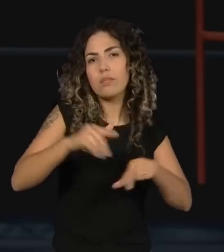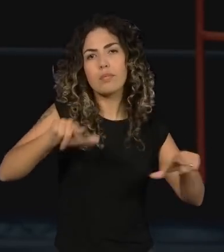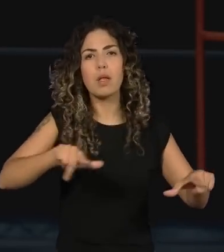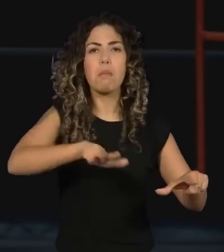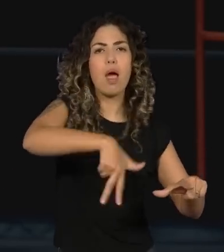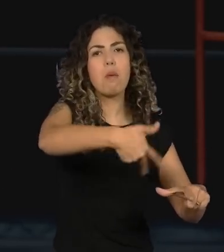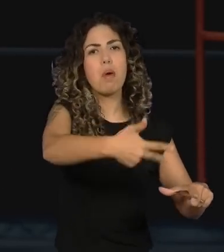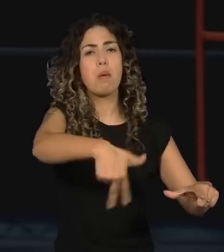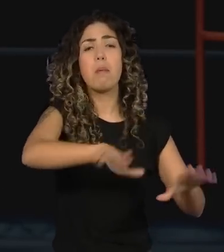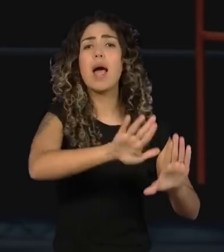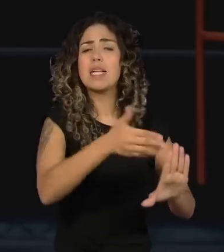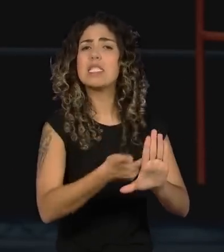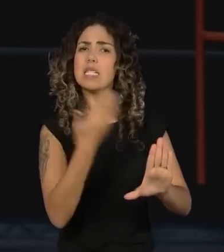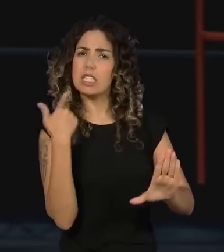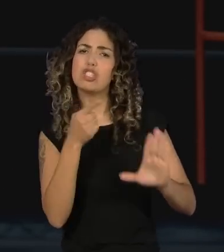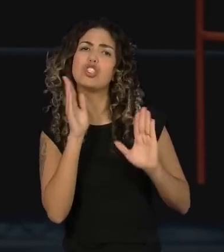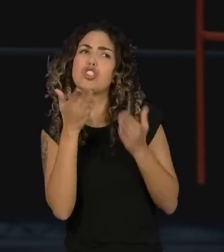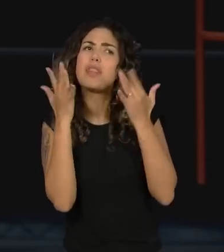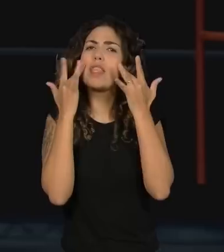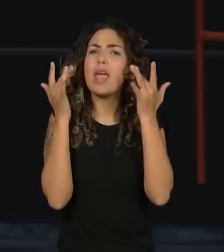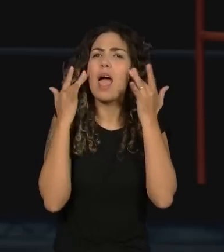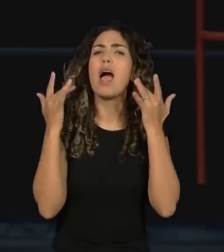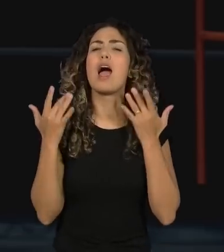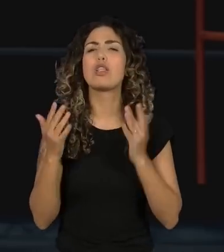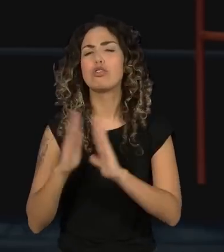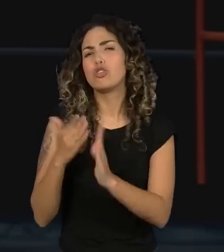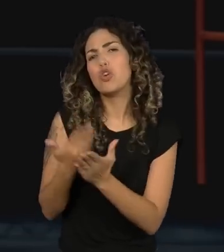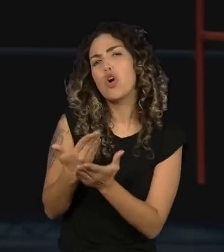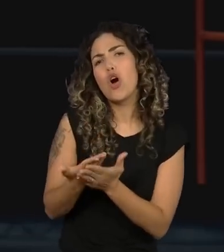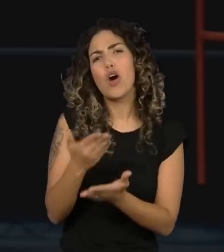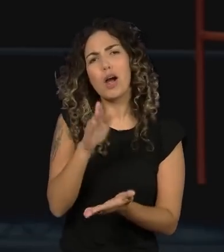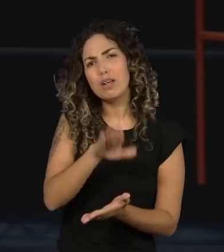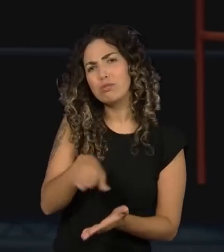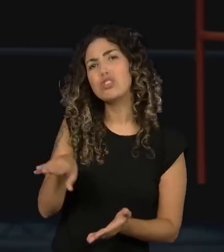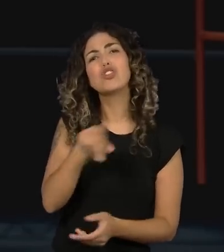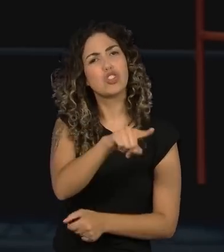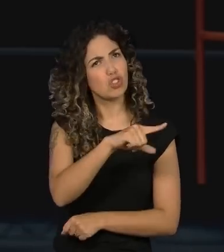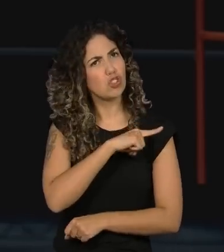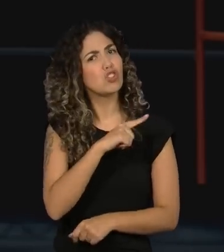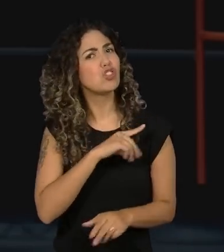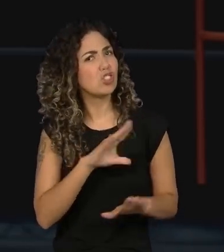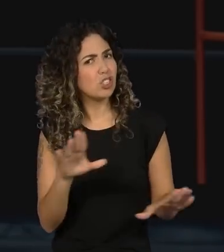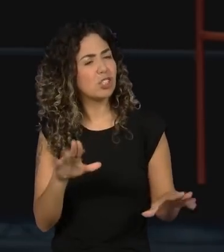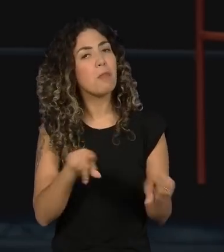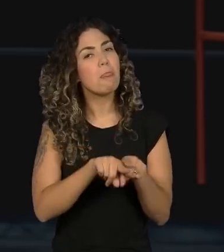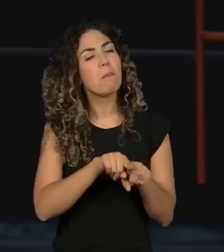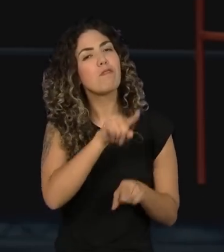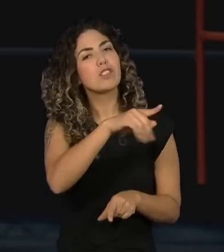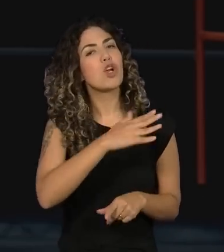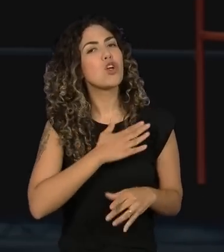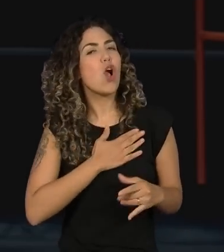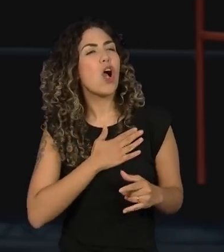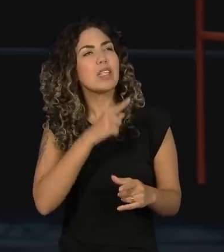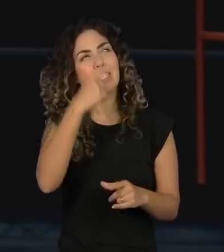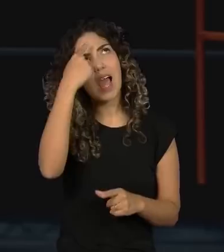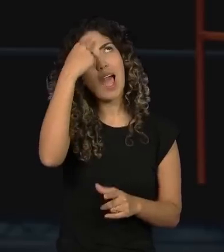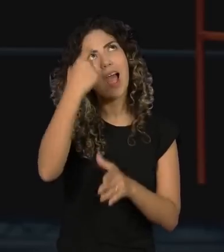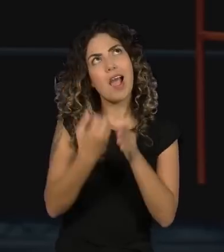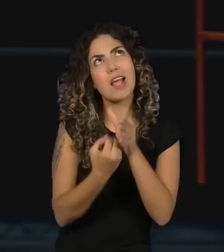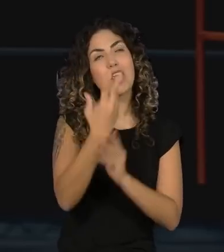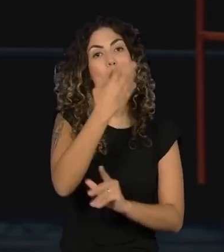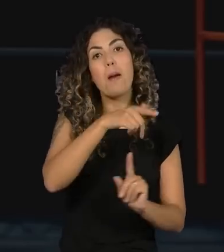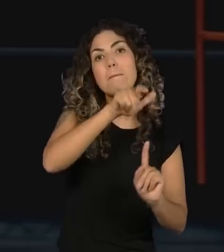né, na escola, na infância, e tem uma história que você criava um bichinho numa caixinha de chiclete. E isso acabou